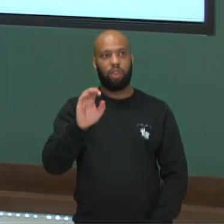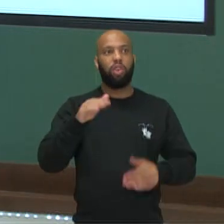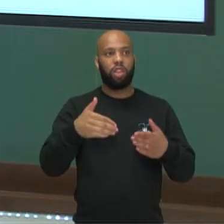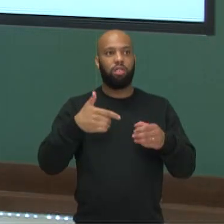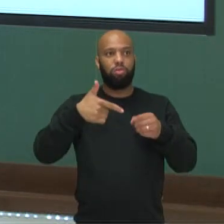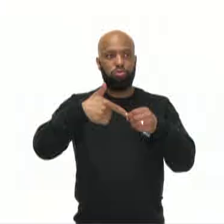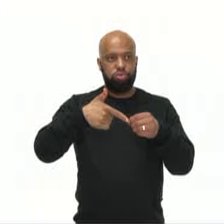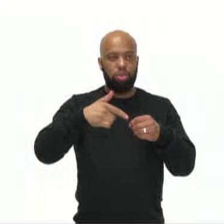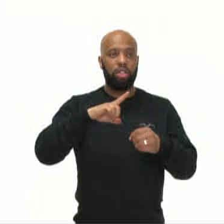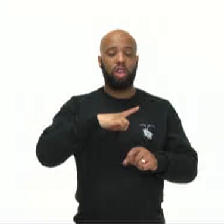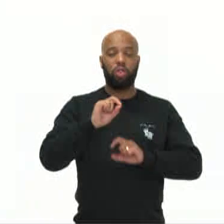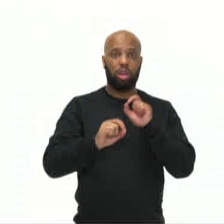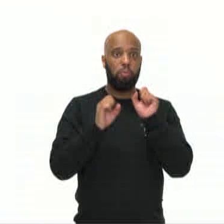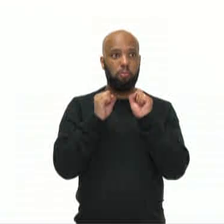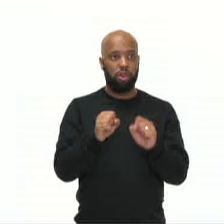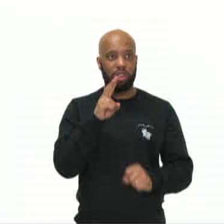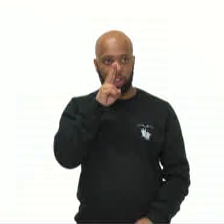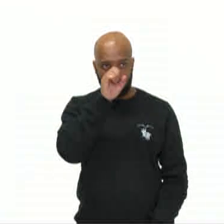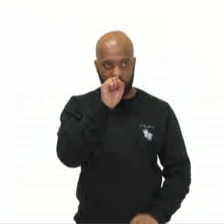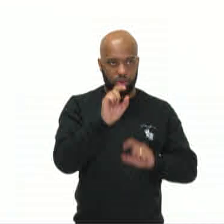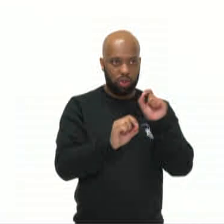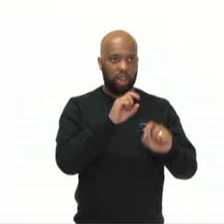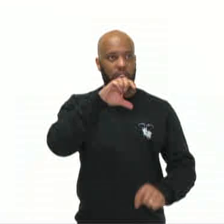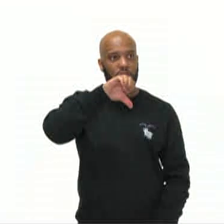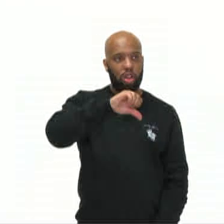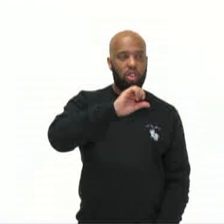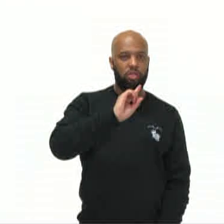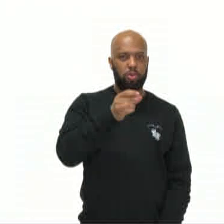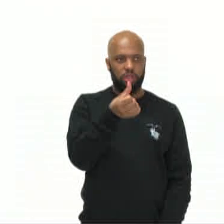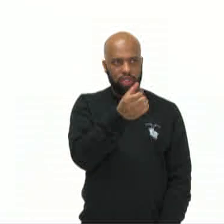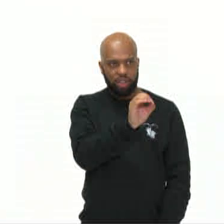é 9.600 quilocalorias por